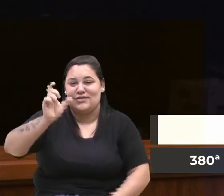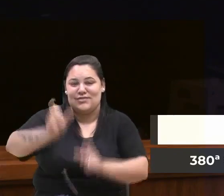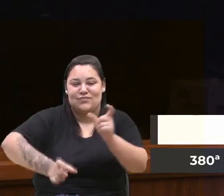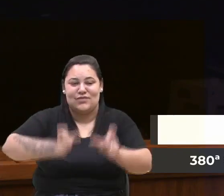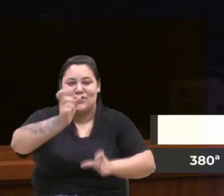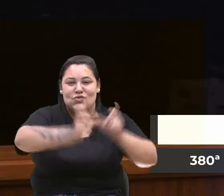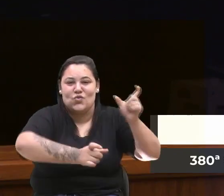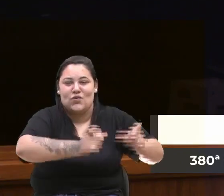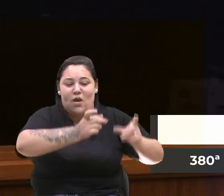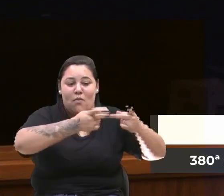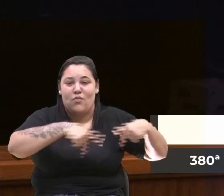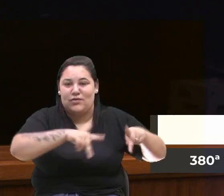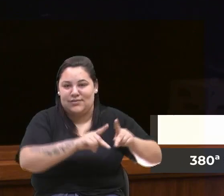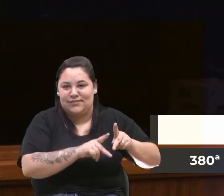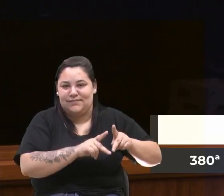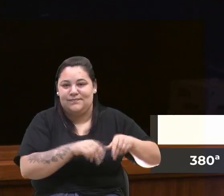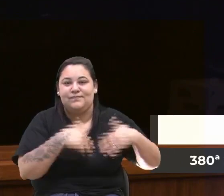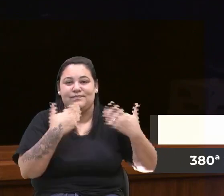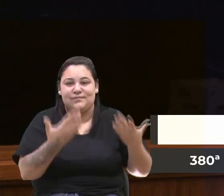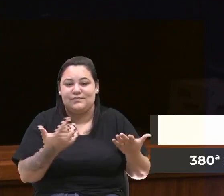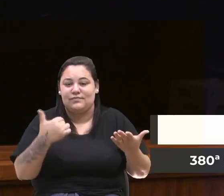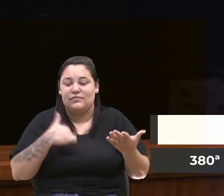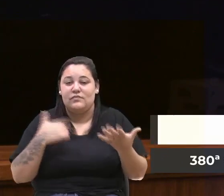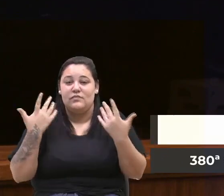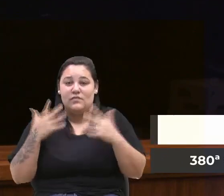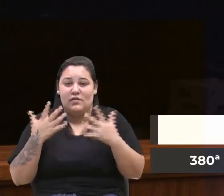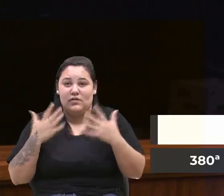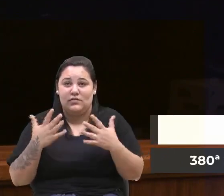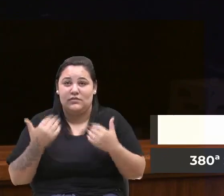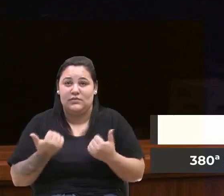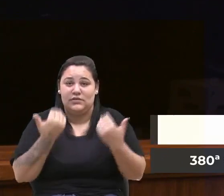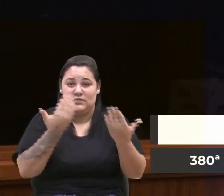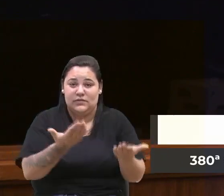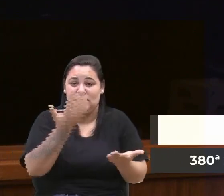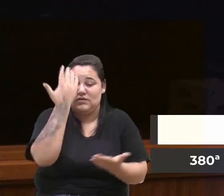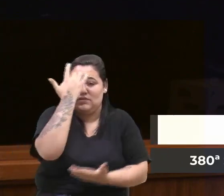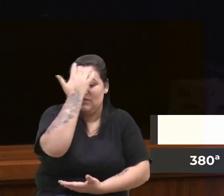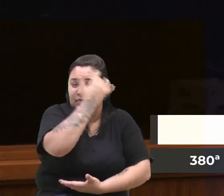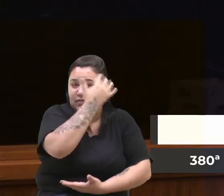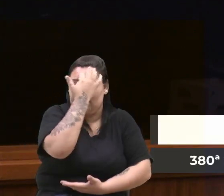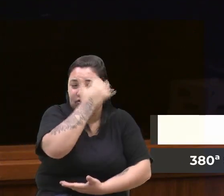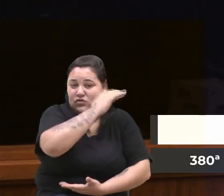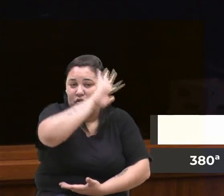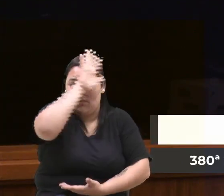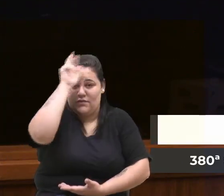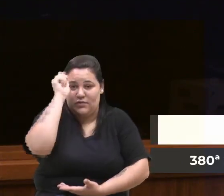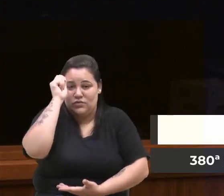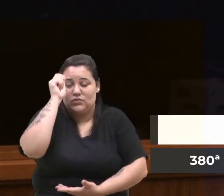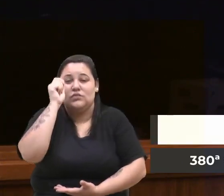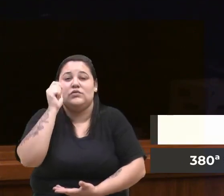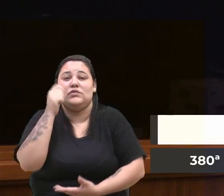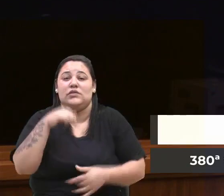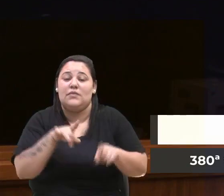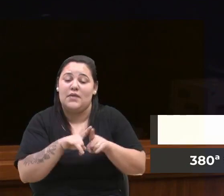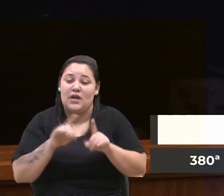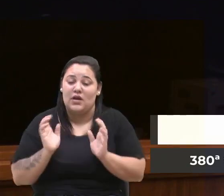Então, assim como eu parabenizo a Prefeitura Municipal, parabenizo a